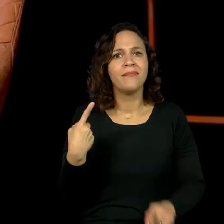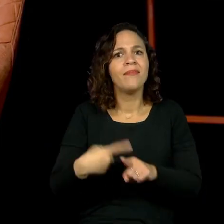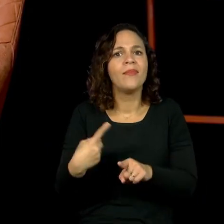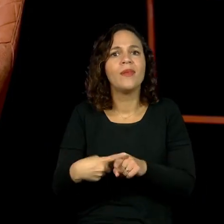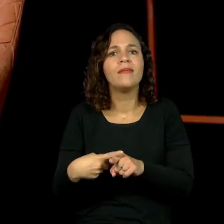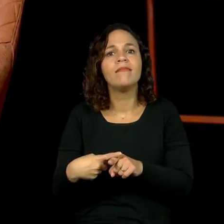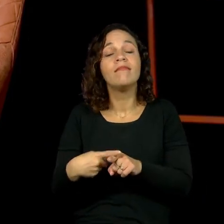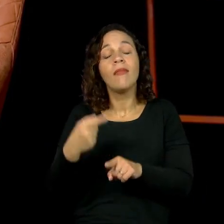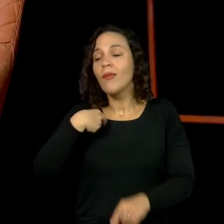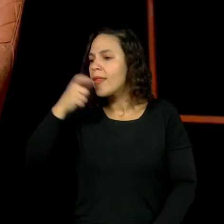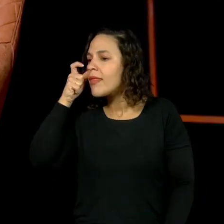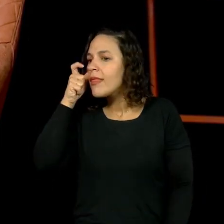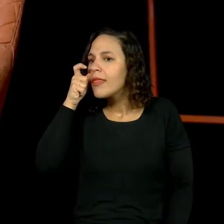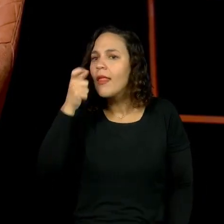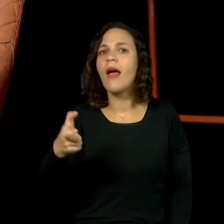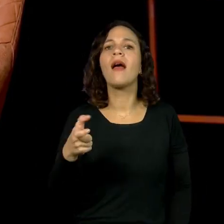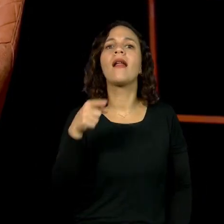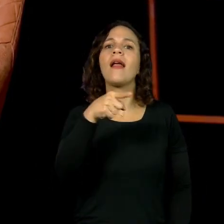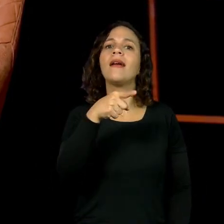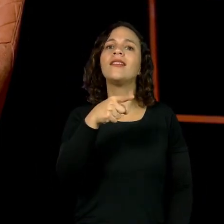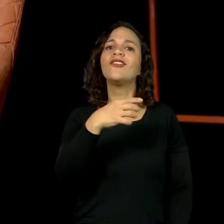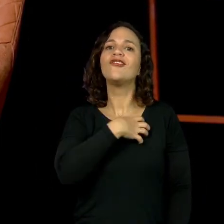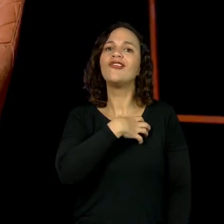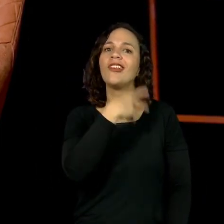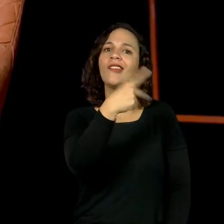nos interessou pela linha